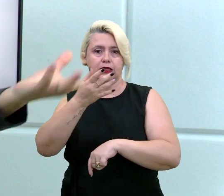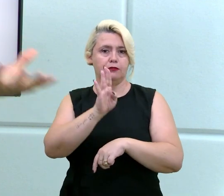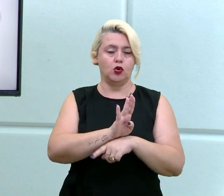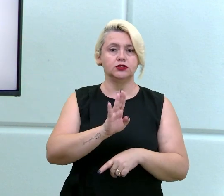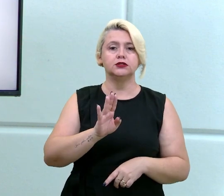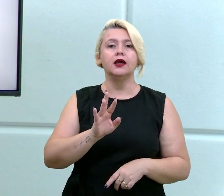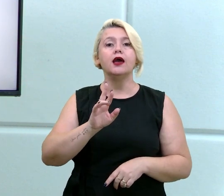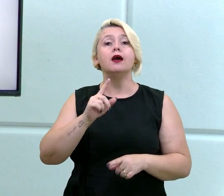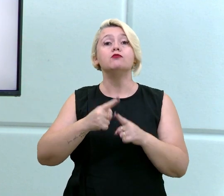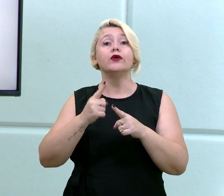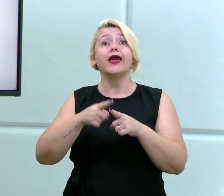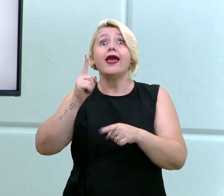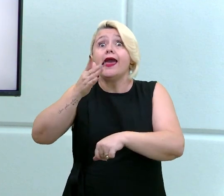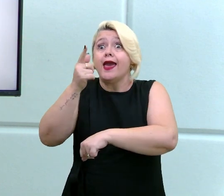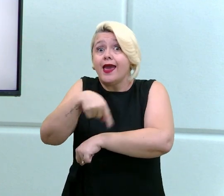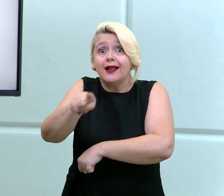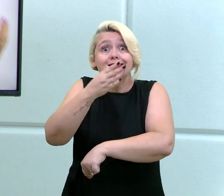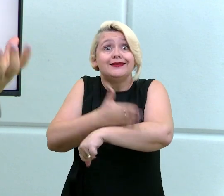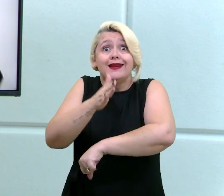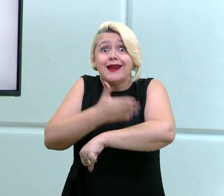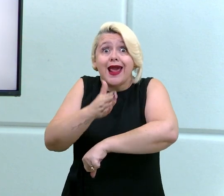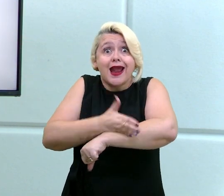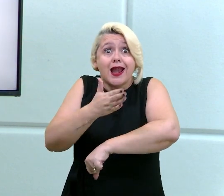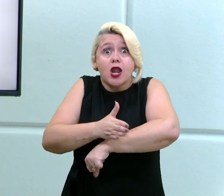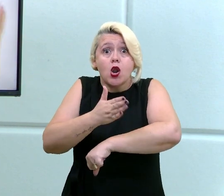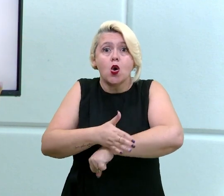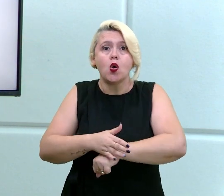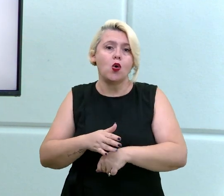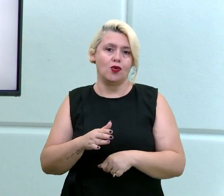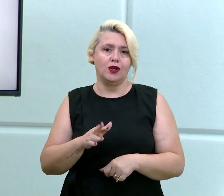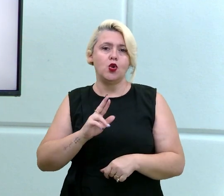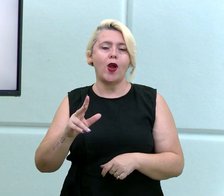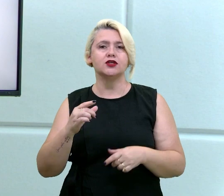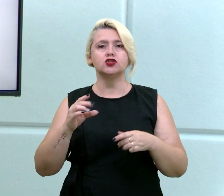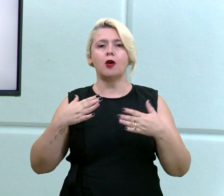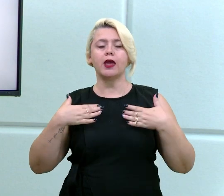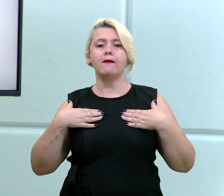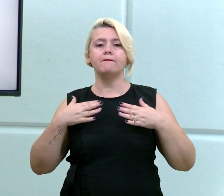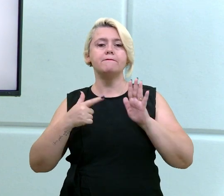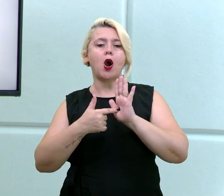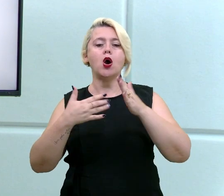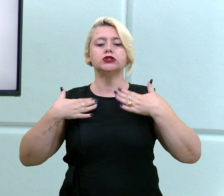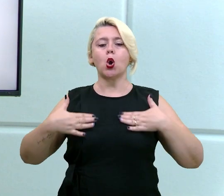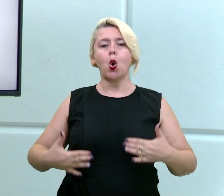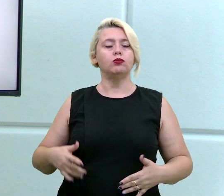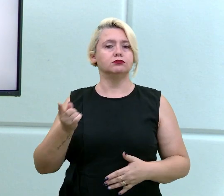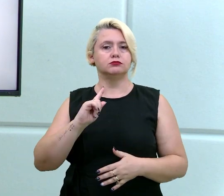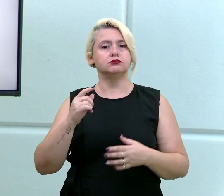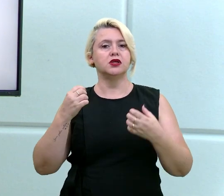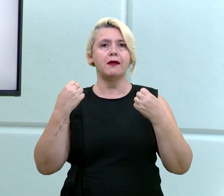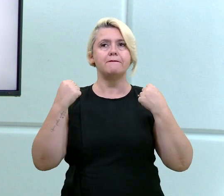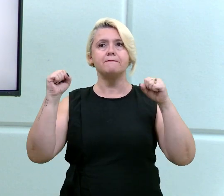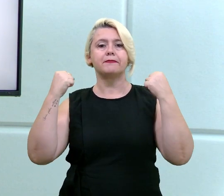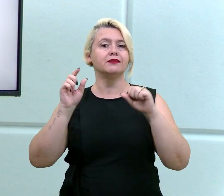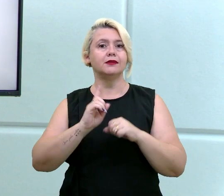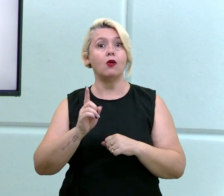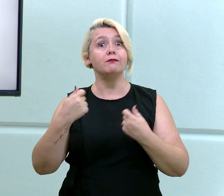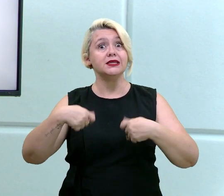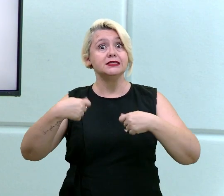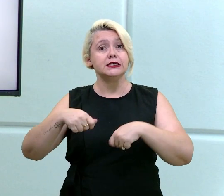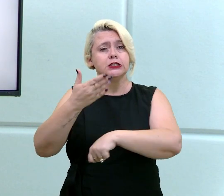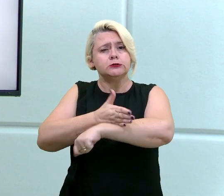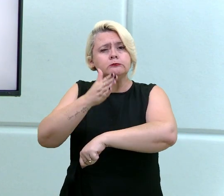dom. Tá, aquelas pessoas gostam de trabalhar o corpo, né, de se exercitar, mas é preciso